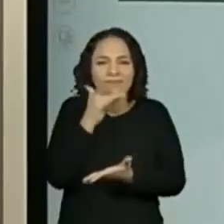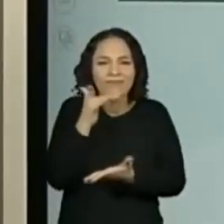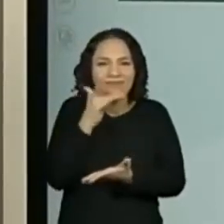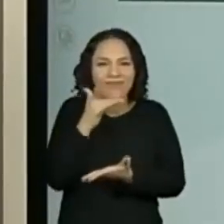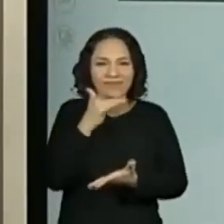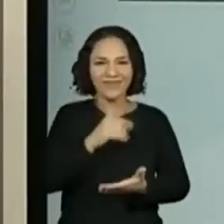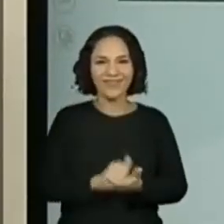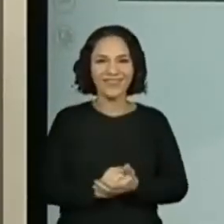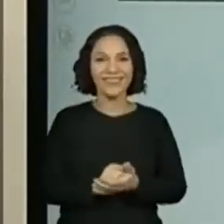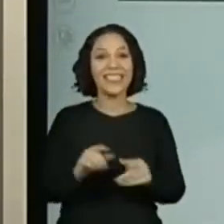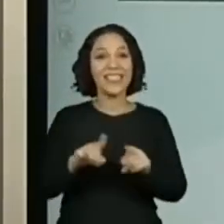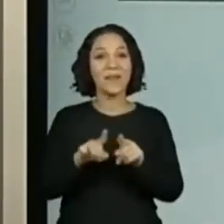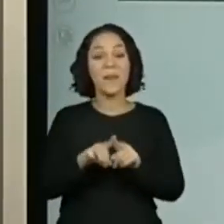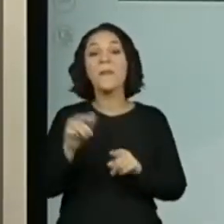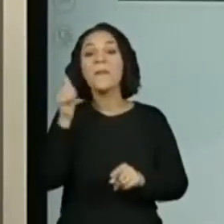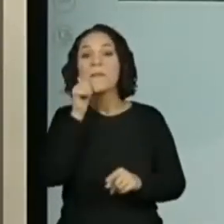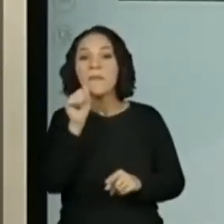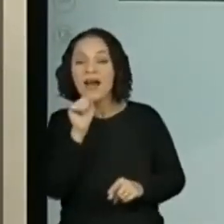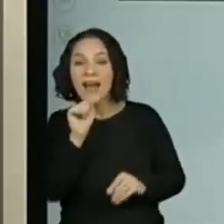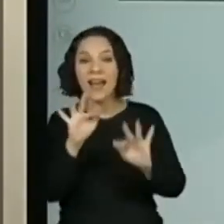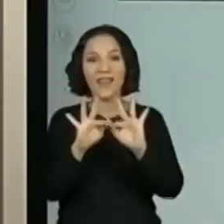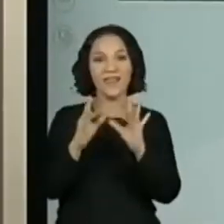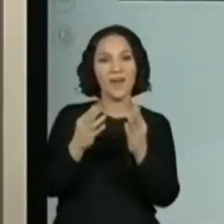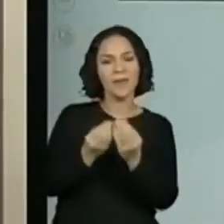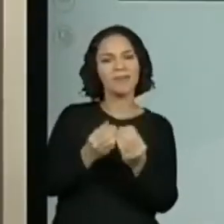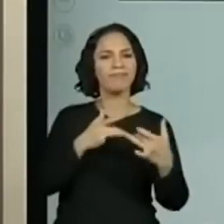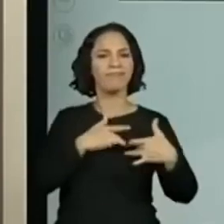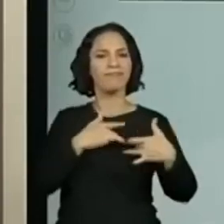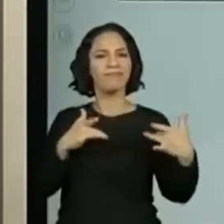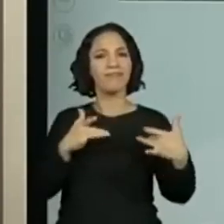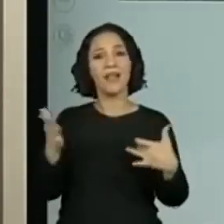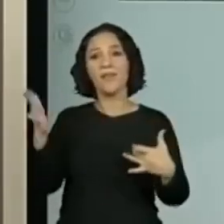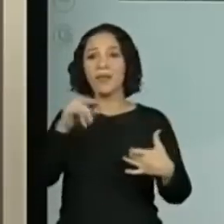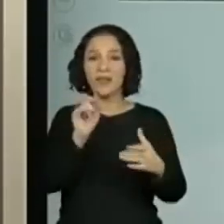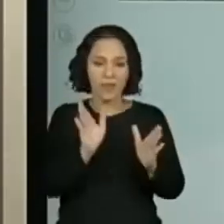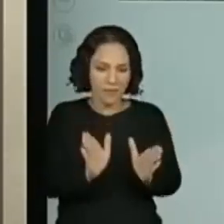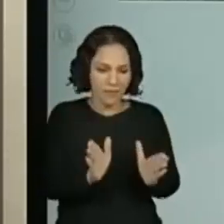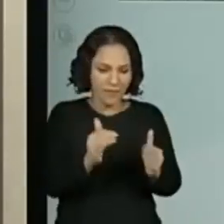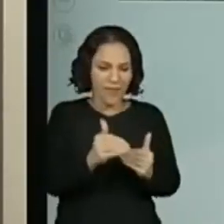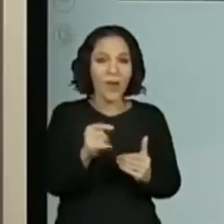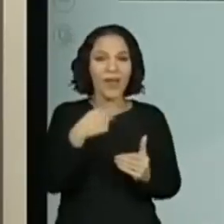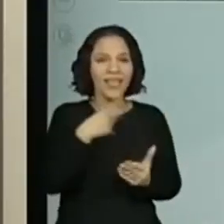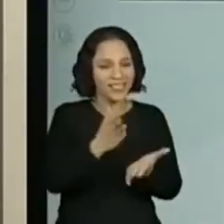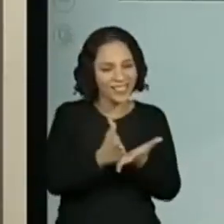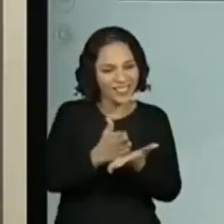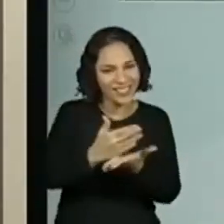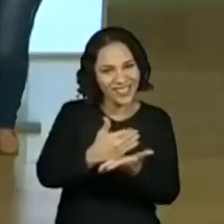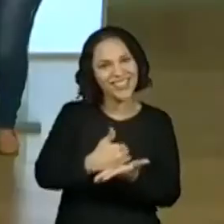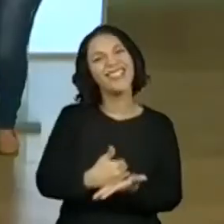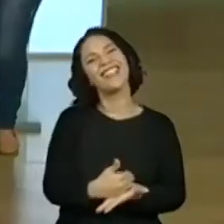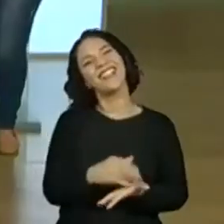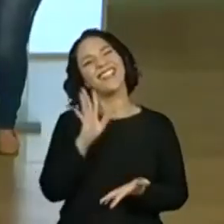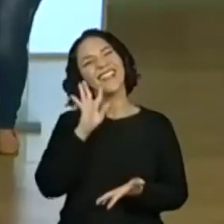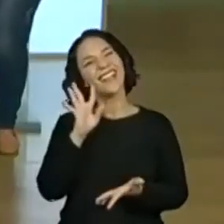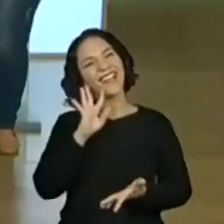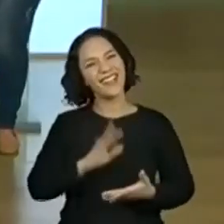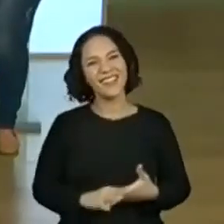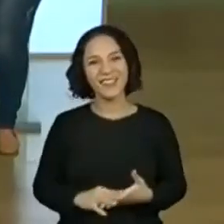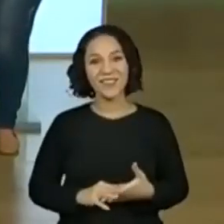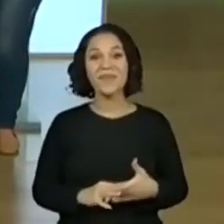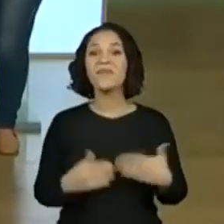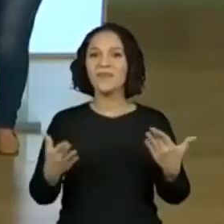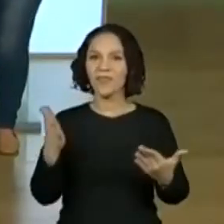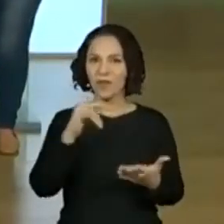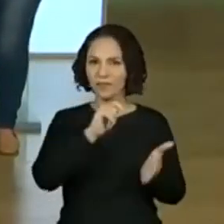lanche. E tem algumas mães e algumas famílias que são super generosas que já mandam um potinho pra bem... Para dividir com pra todo dividir mundo. Para dividir mesmo. Isso mesmo. Professora Vivi,